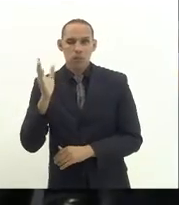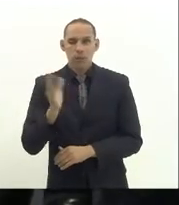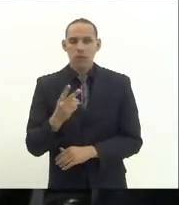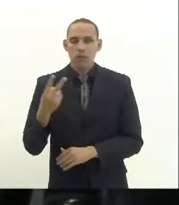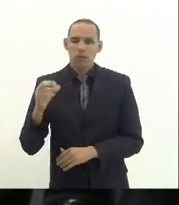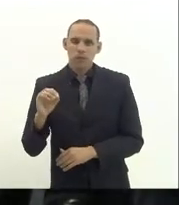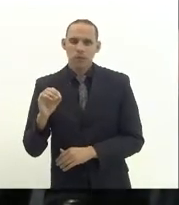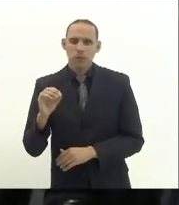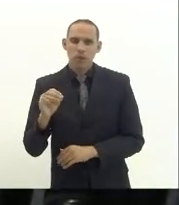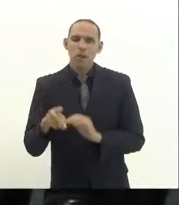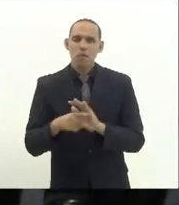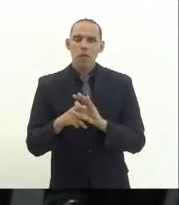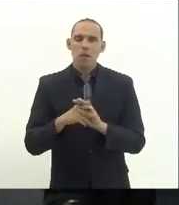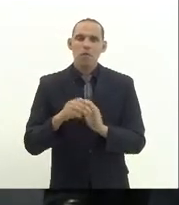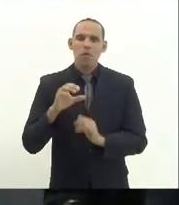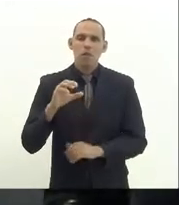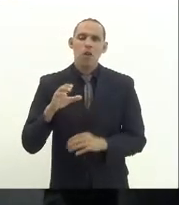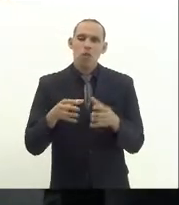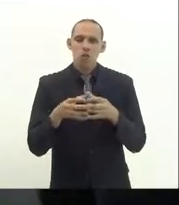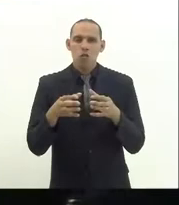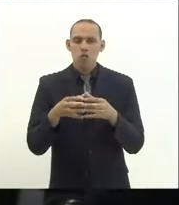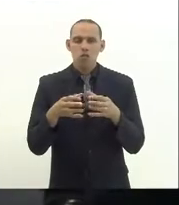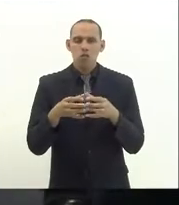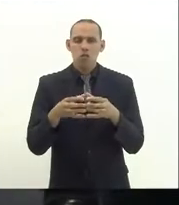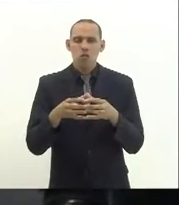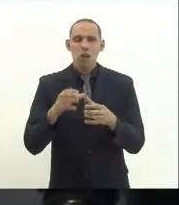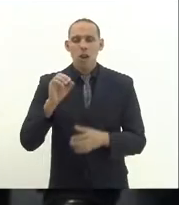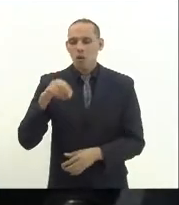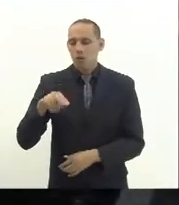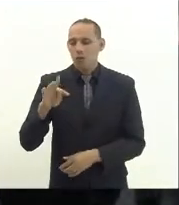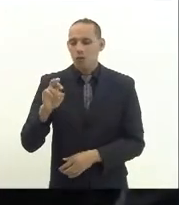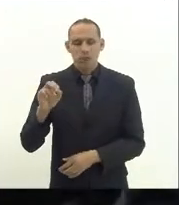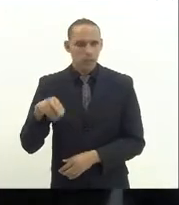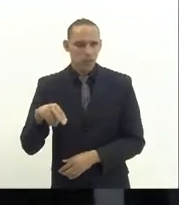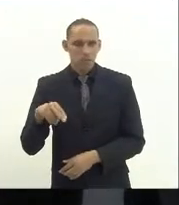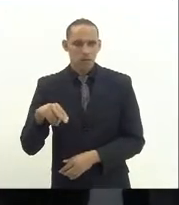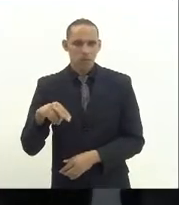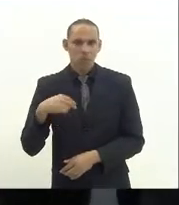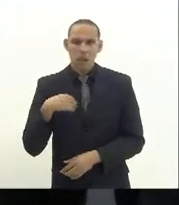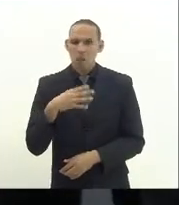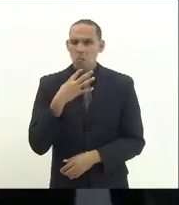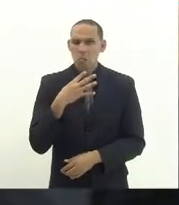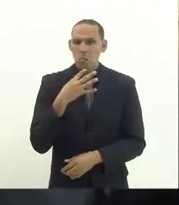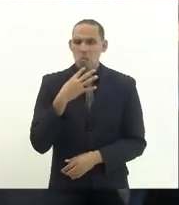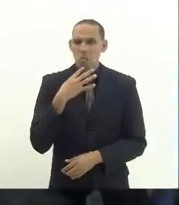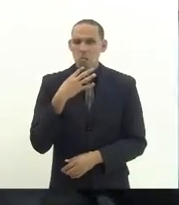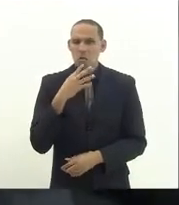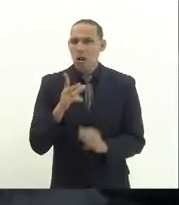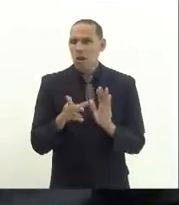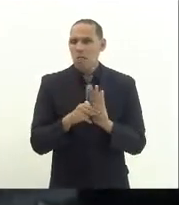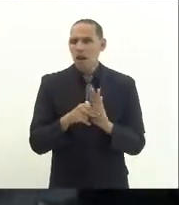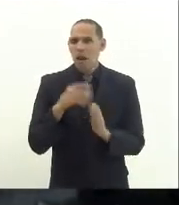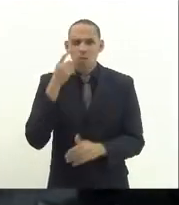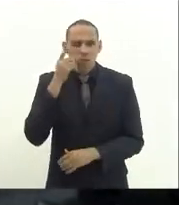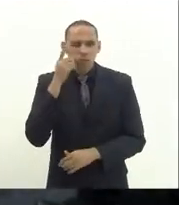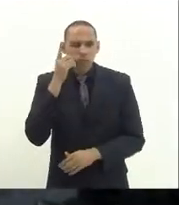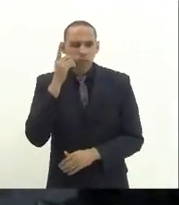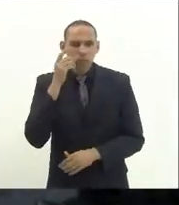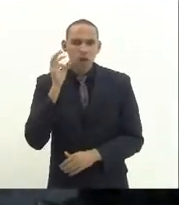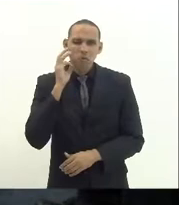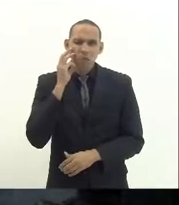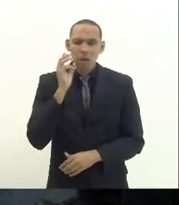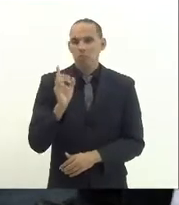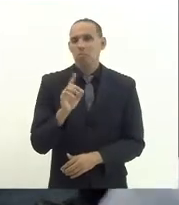2020 do Conselho Nacional de Trânsito contran não conheço a emenda do Deputado